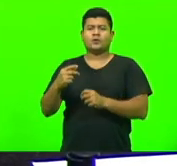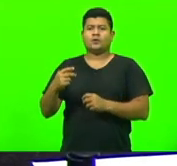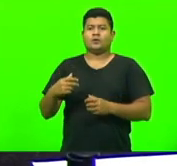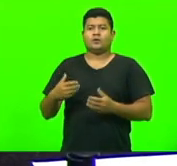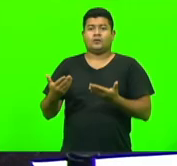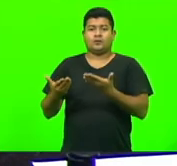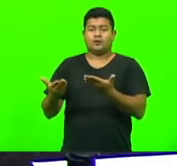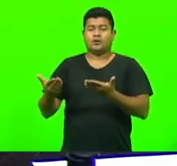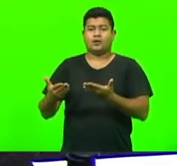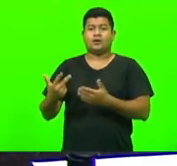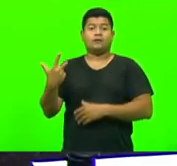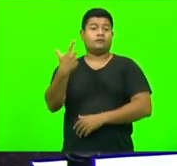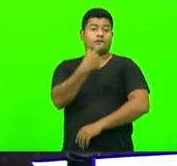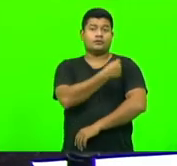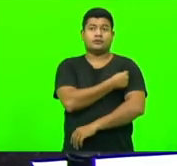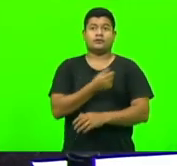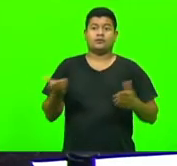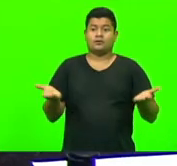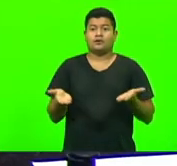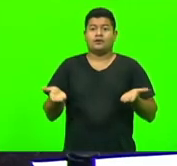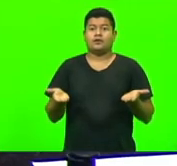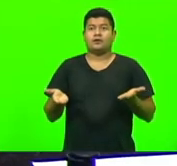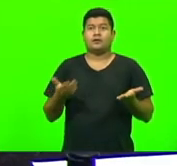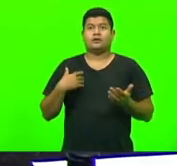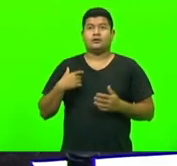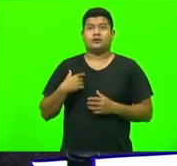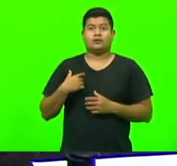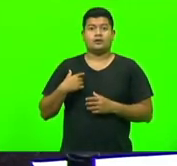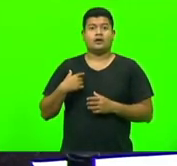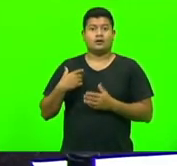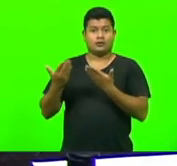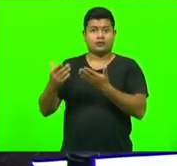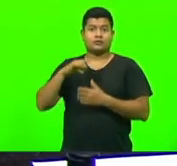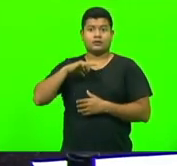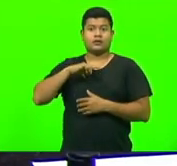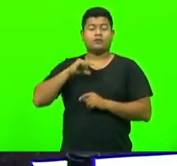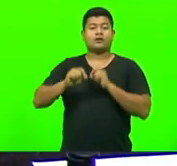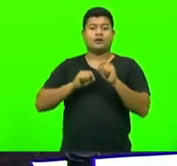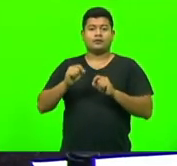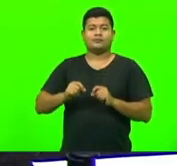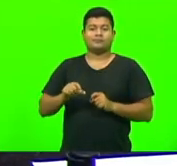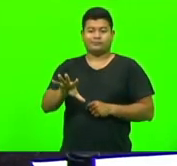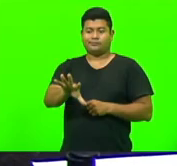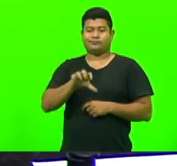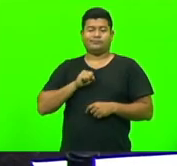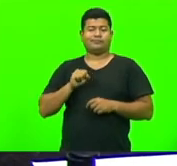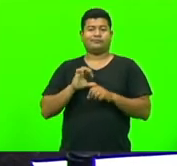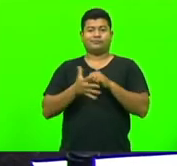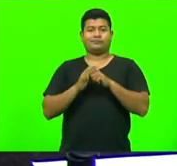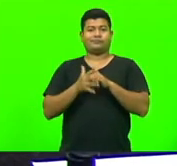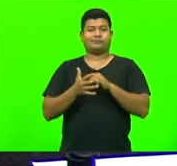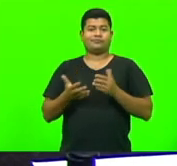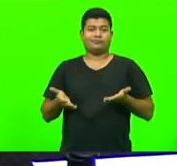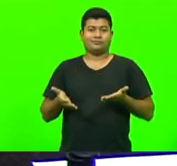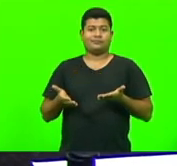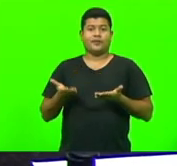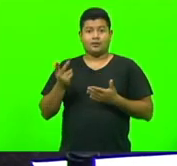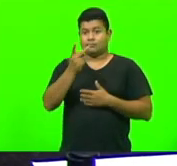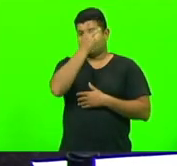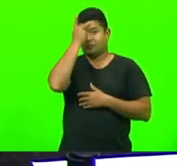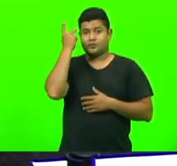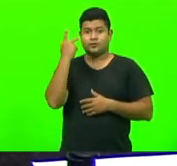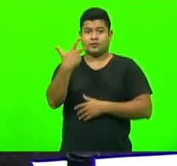agora, há pouco tempo, foi testado com Covid. Então, quer dizer o quê? Que a pessoa vacinada depende